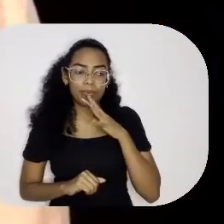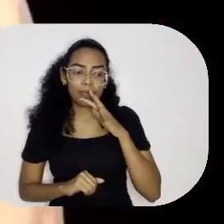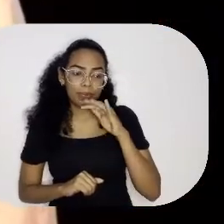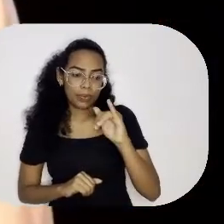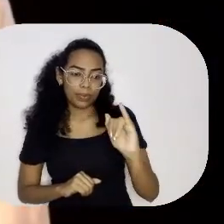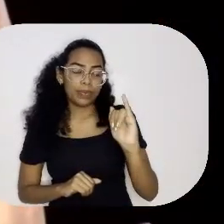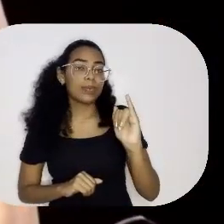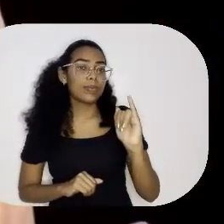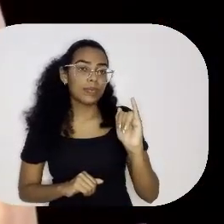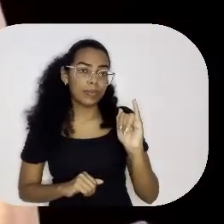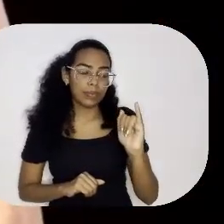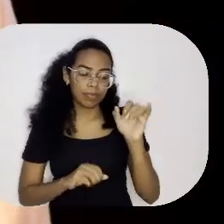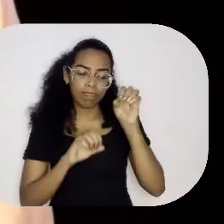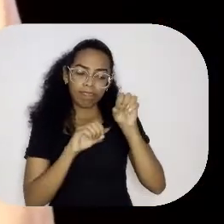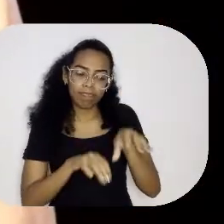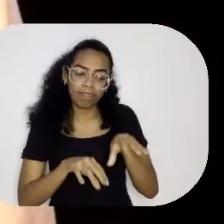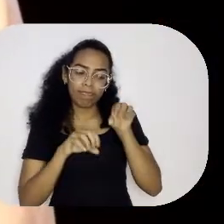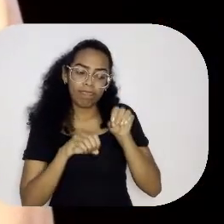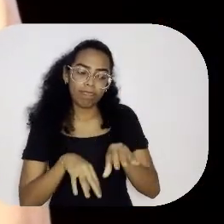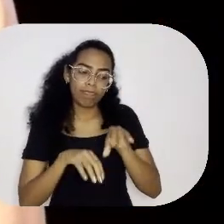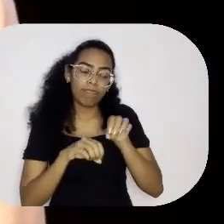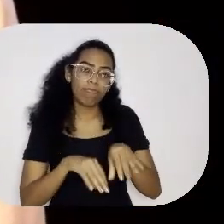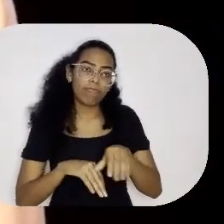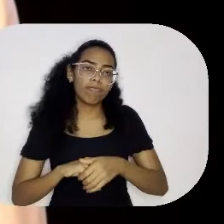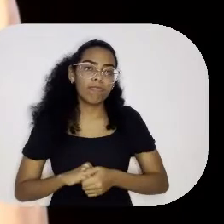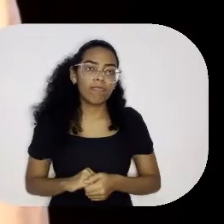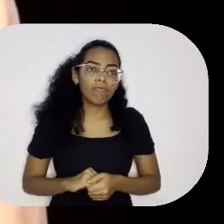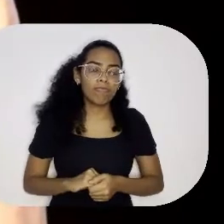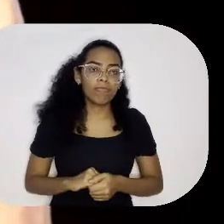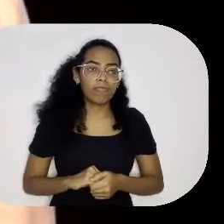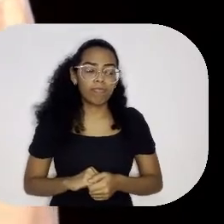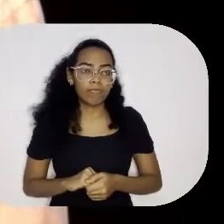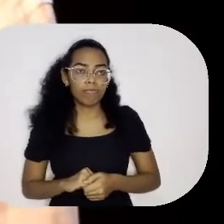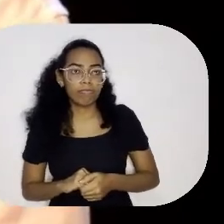Meu pai foi quem me ensinou